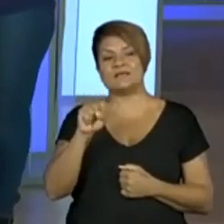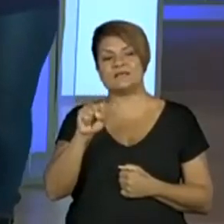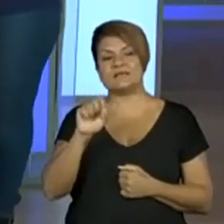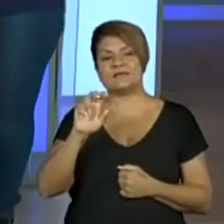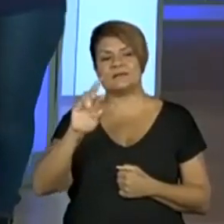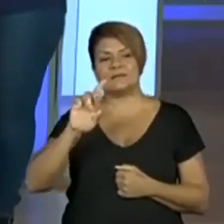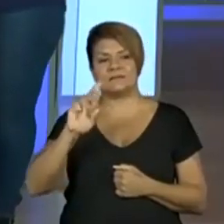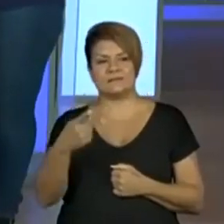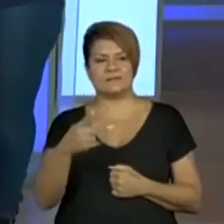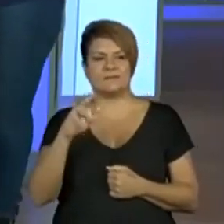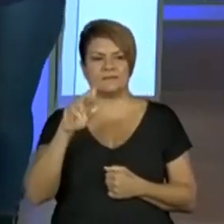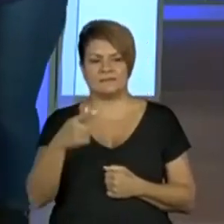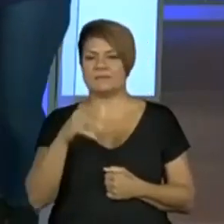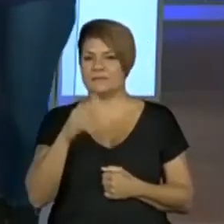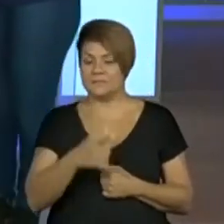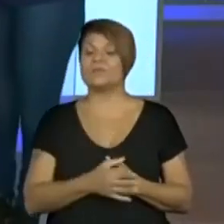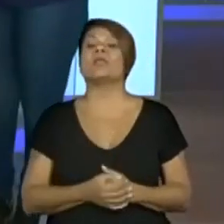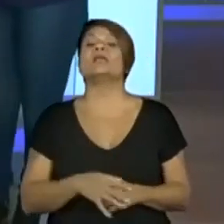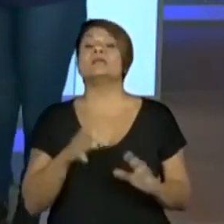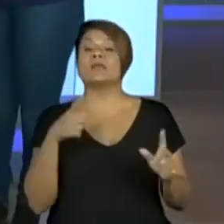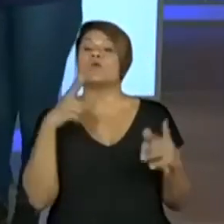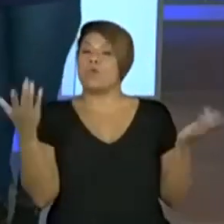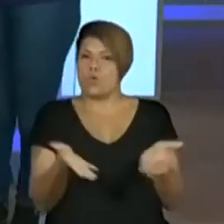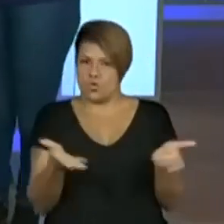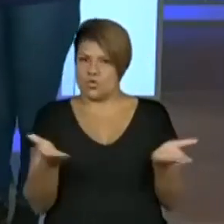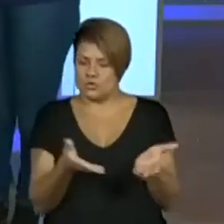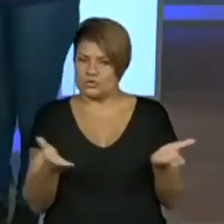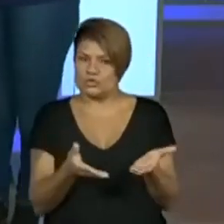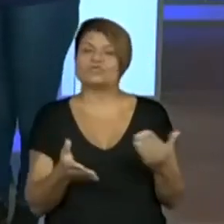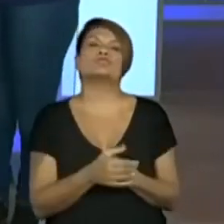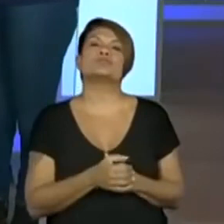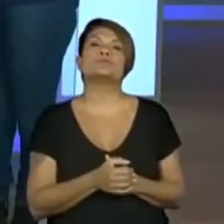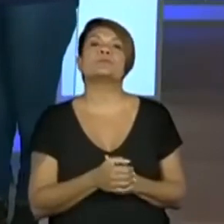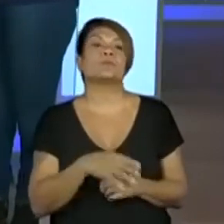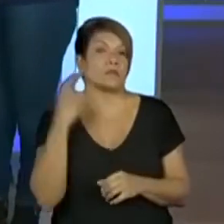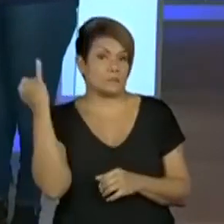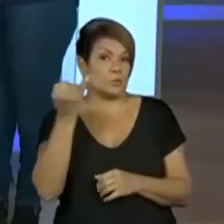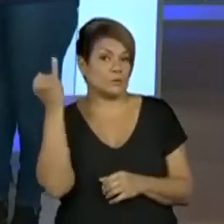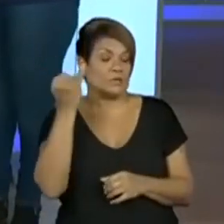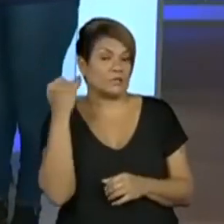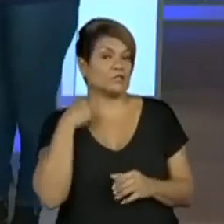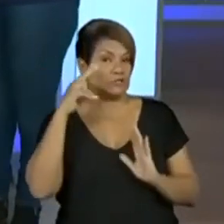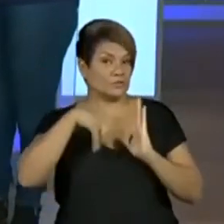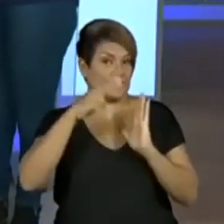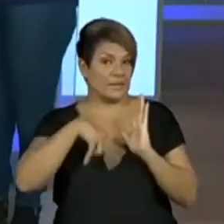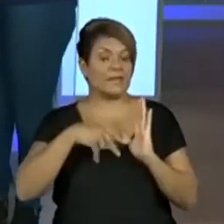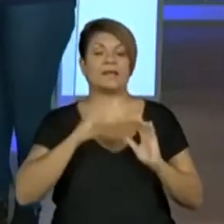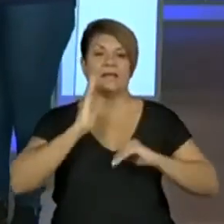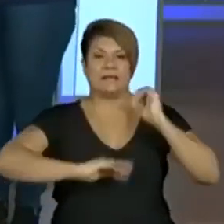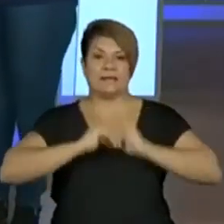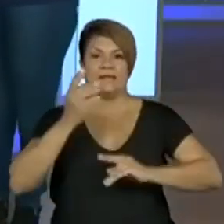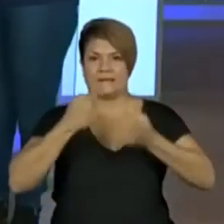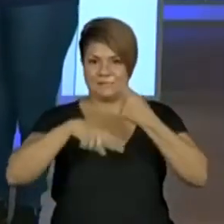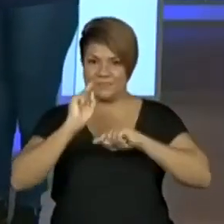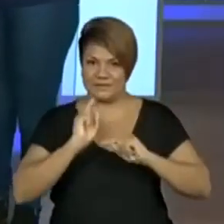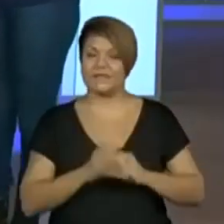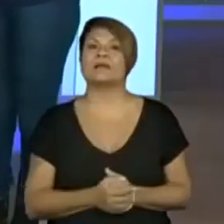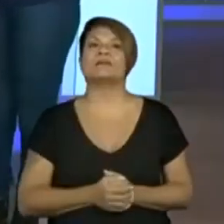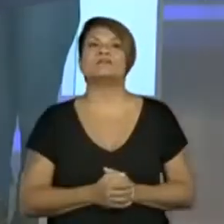é E hoje é importante também a gente vai ler aqui habilidade Claro